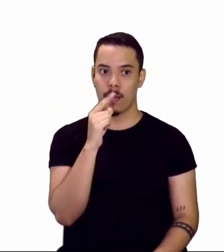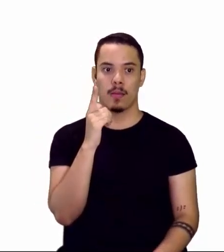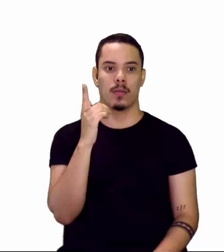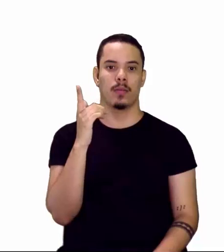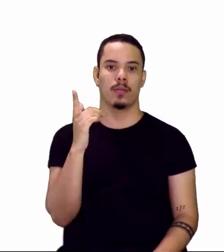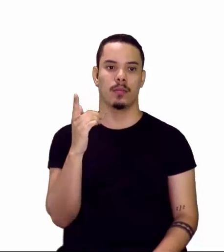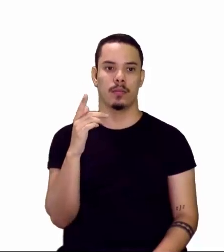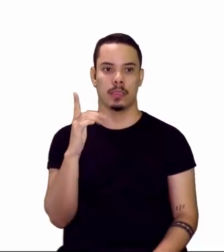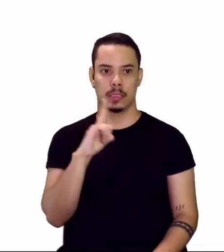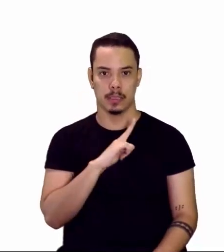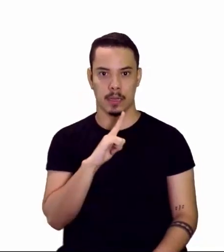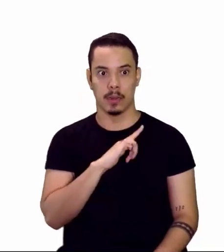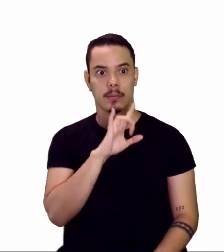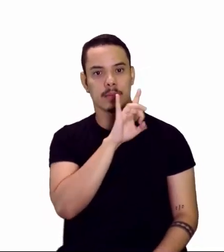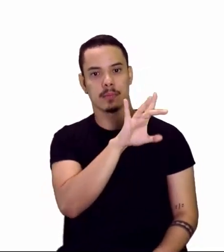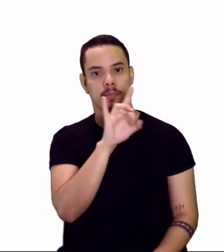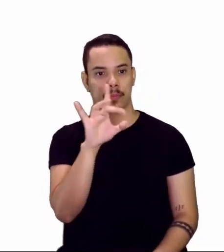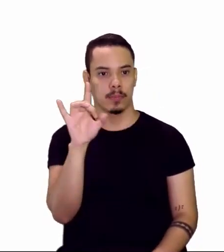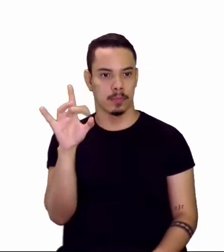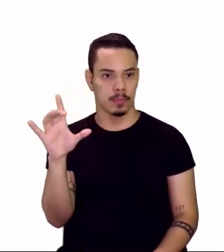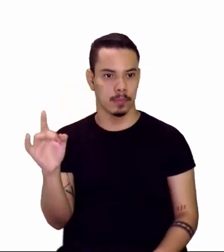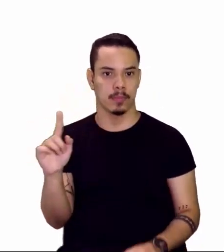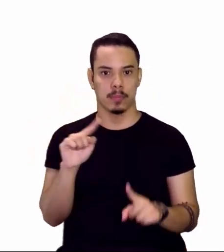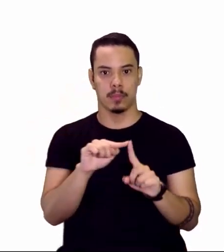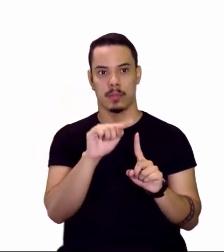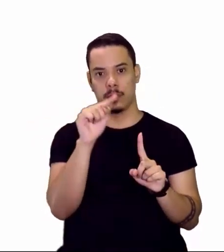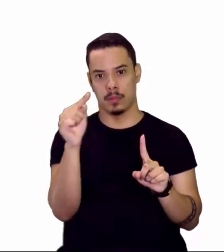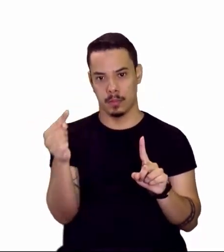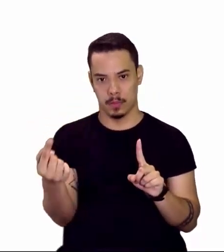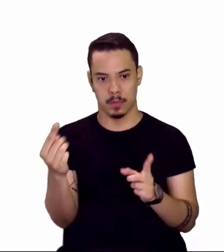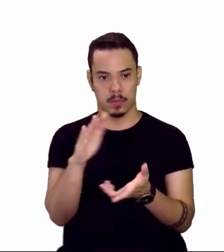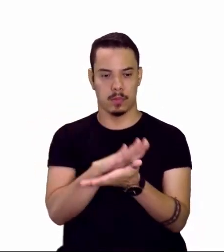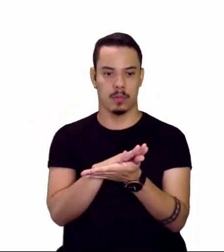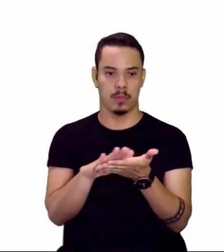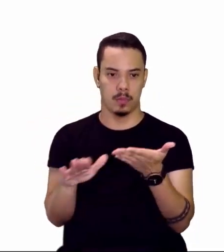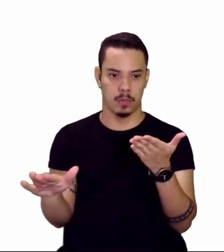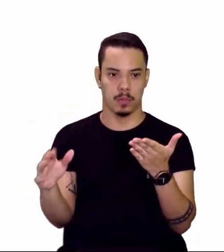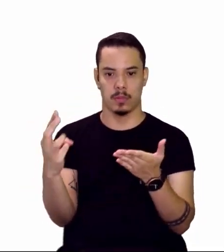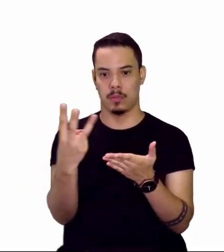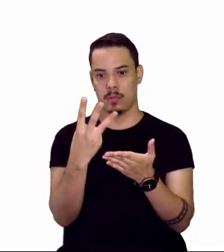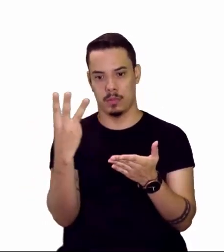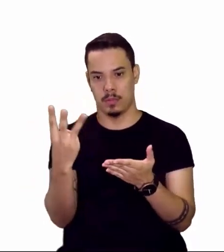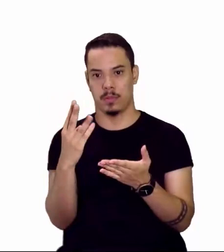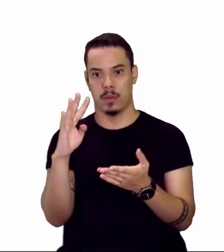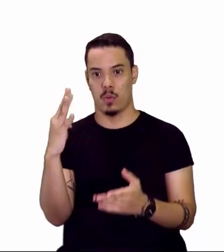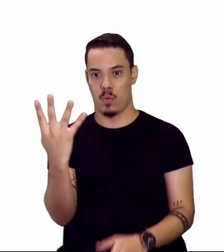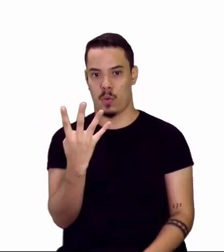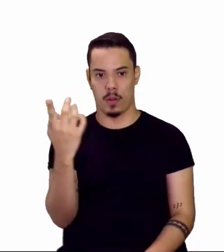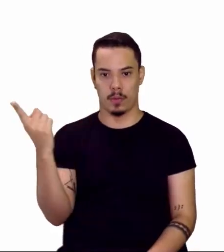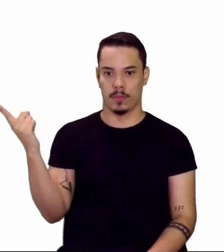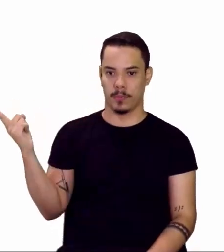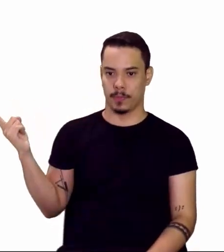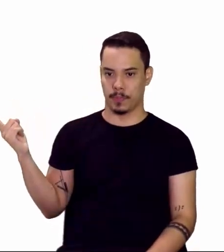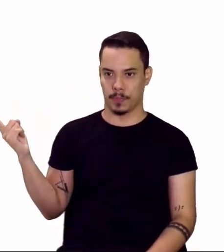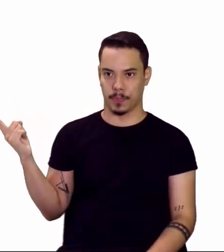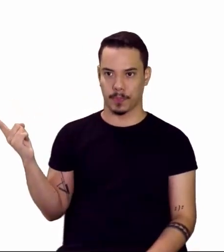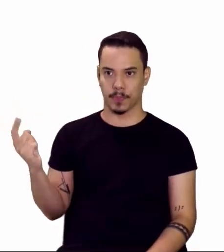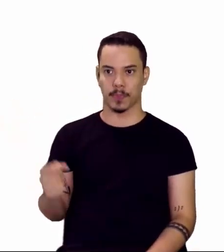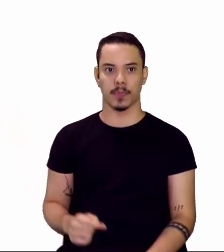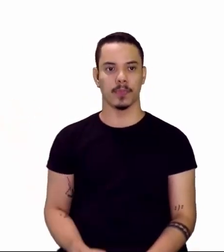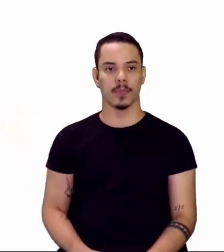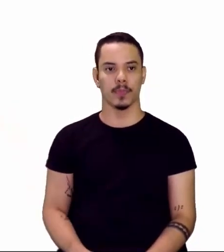BCl3 é trigonal, BH2 é linear e a tetraédrica CCl4. Tá